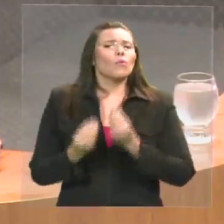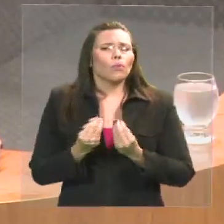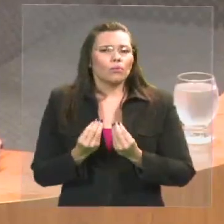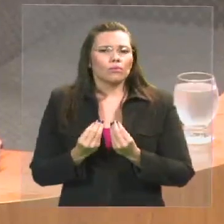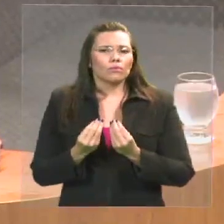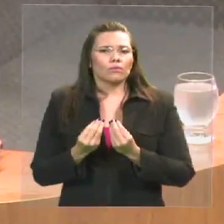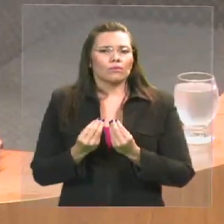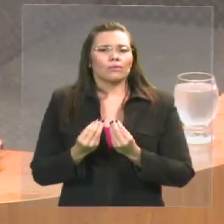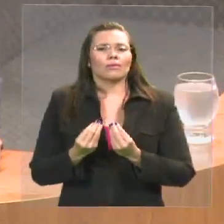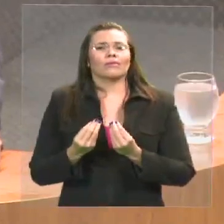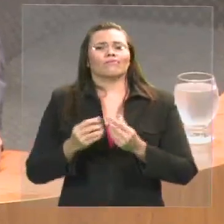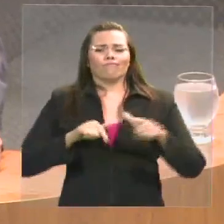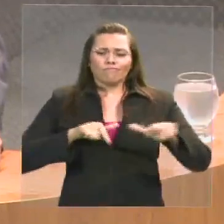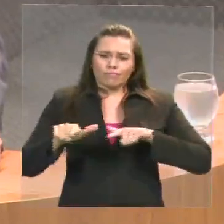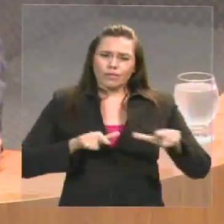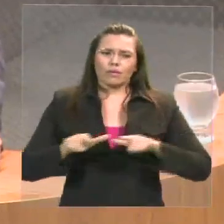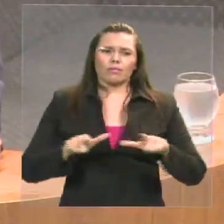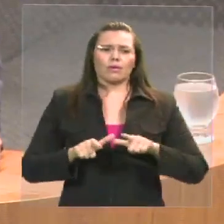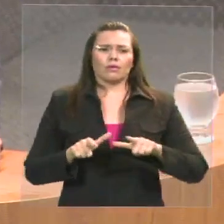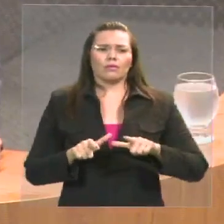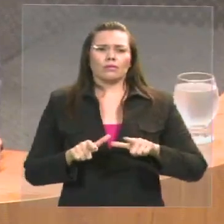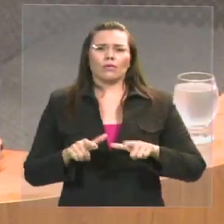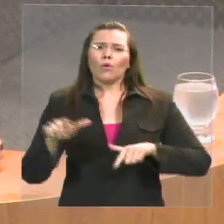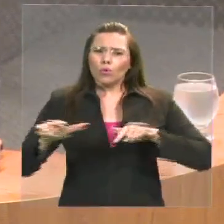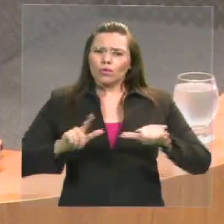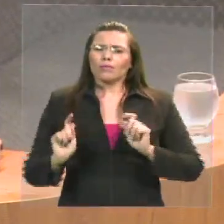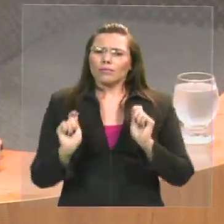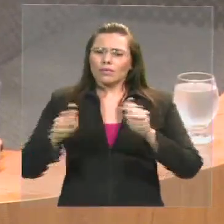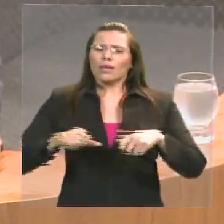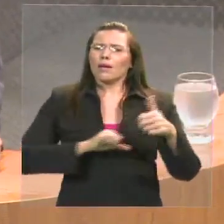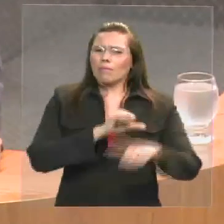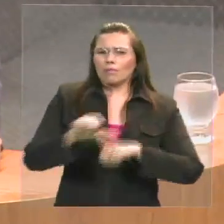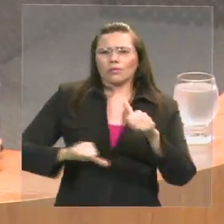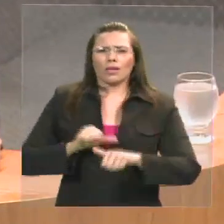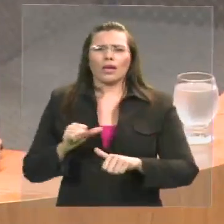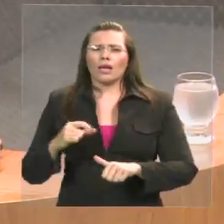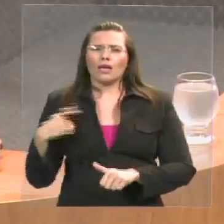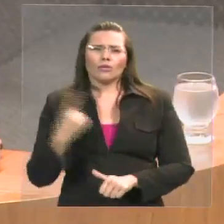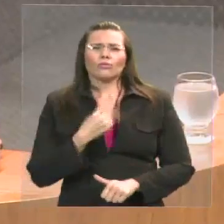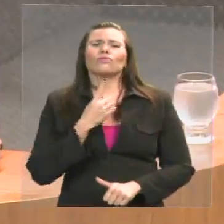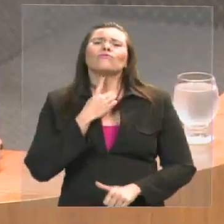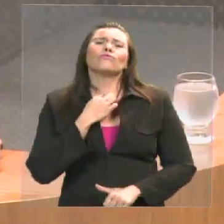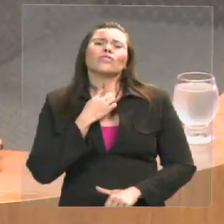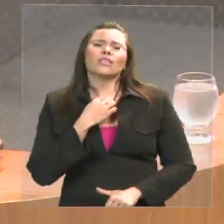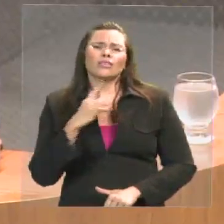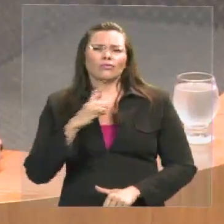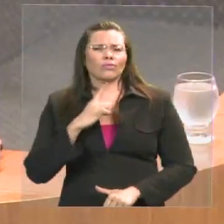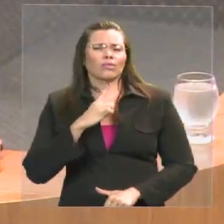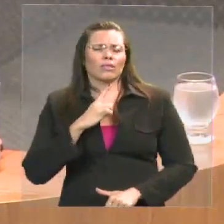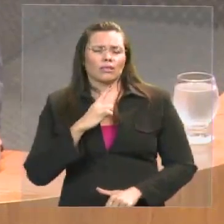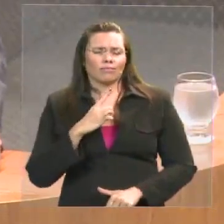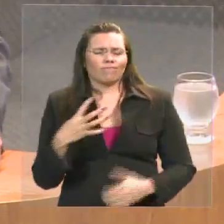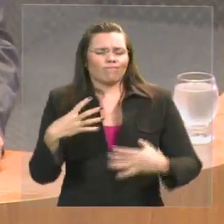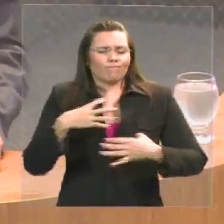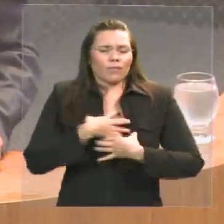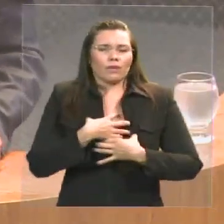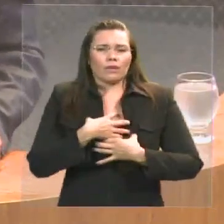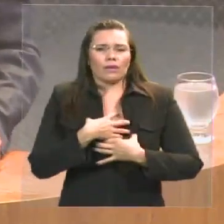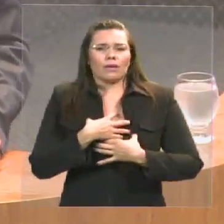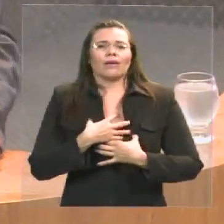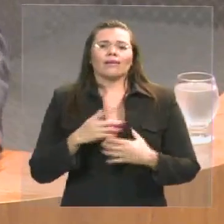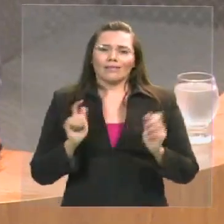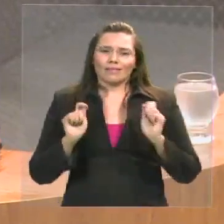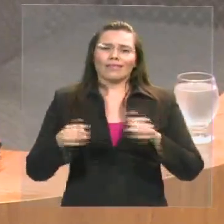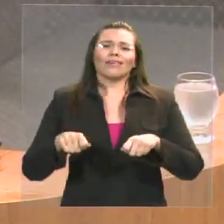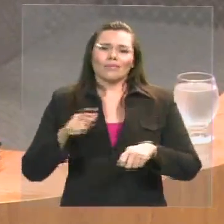realiza tudo aquilo que nós pretendemos com a vontade que temos. Então, esse trabalho nesta casa está manifesto com